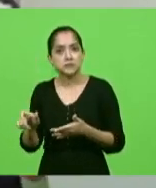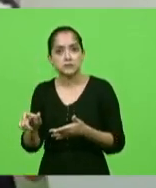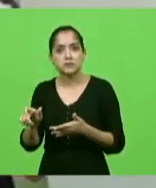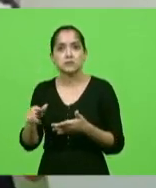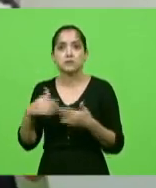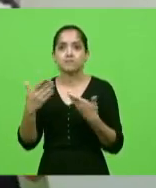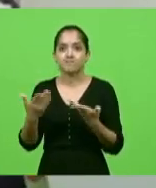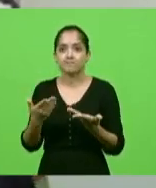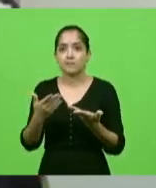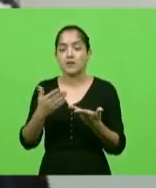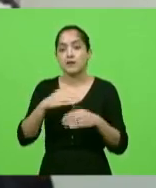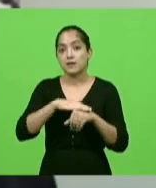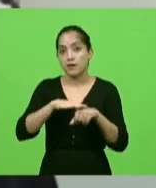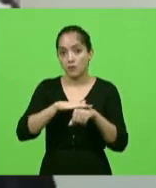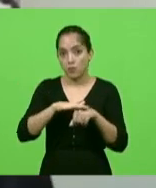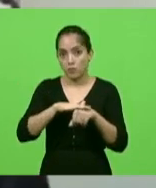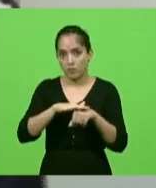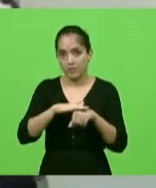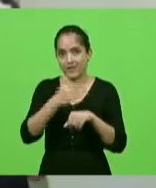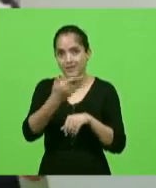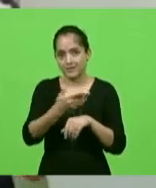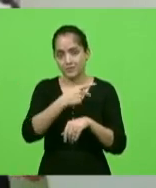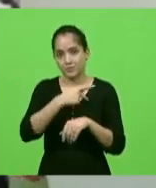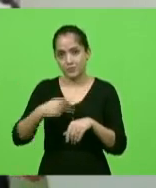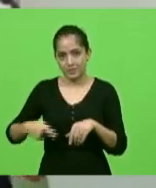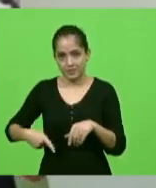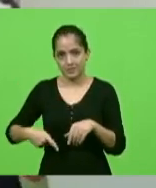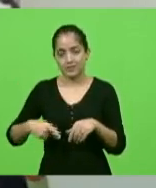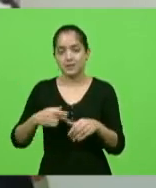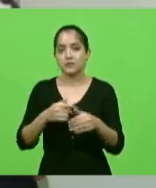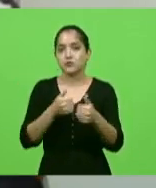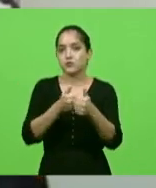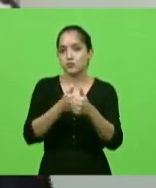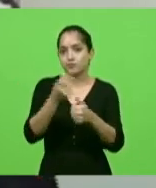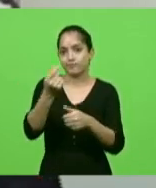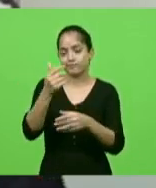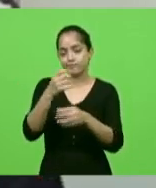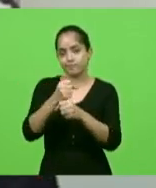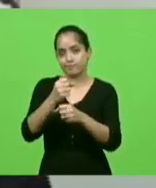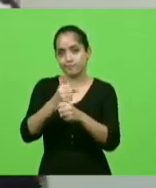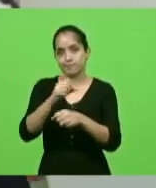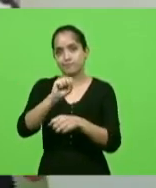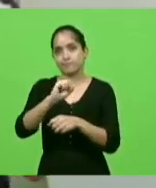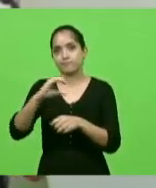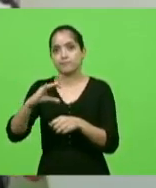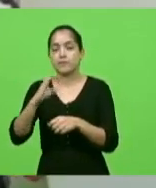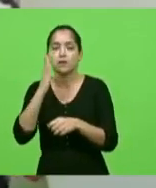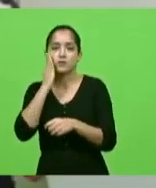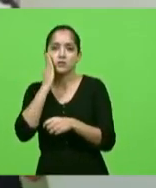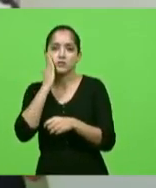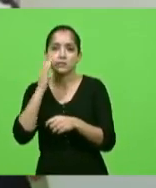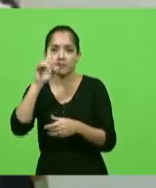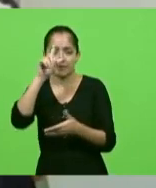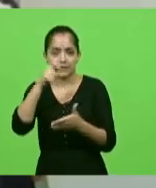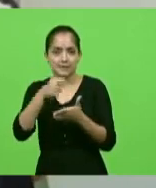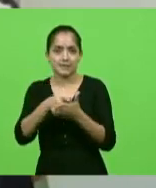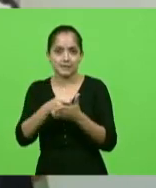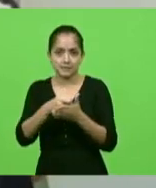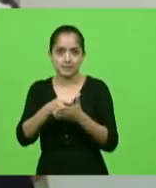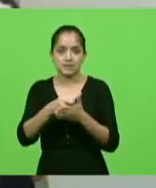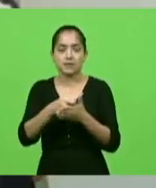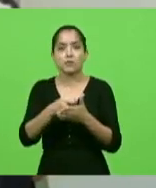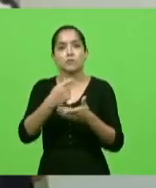repousaria na conversa efetuada com o presidente do Tribunal de Contas do Estado mas sabemos que a decisão